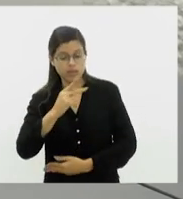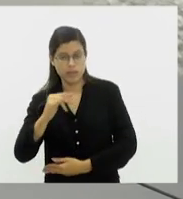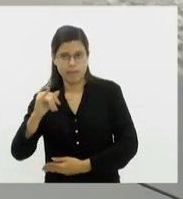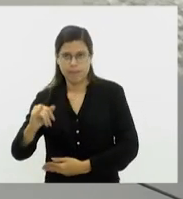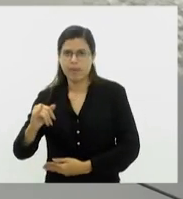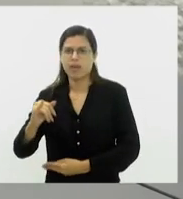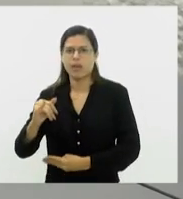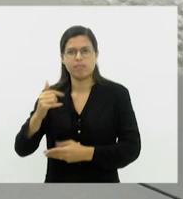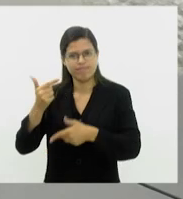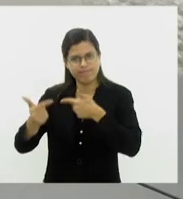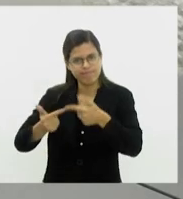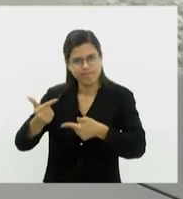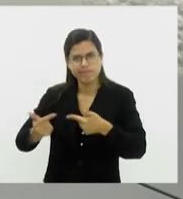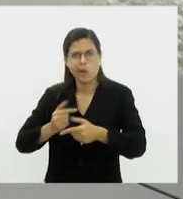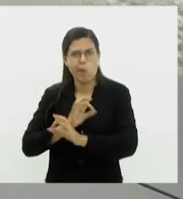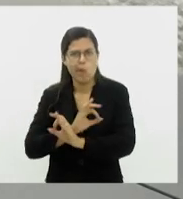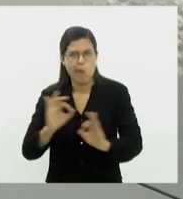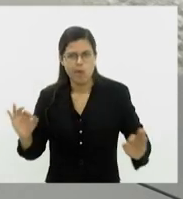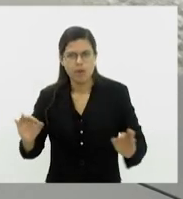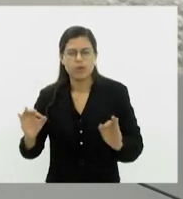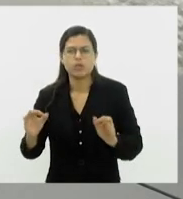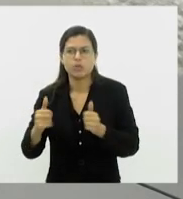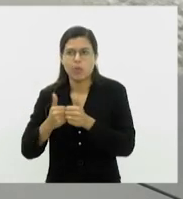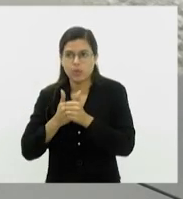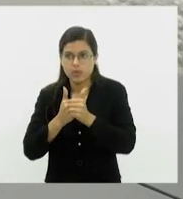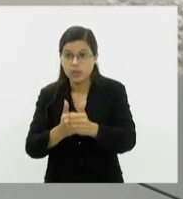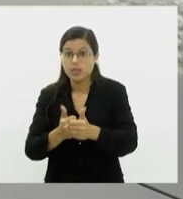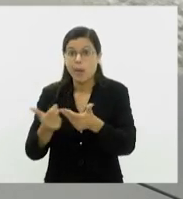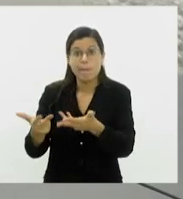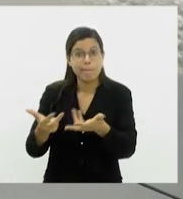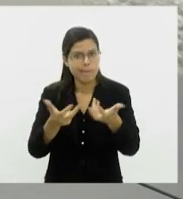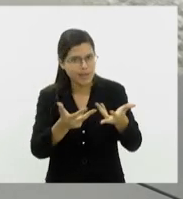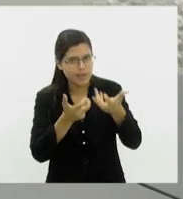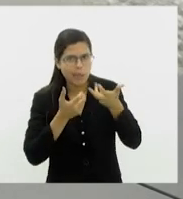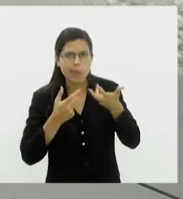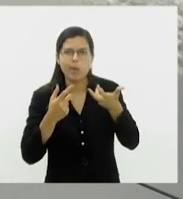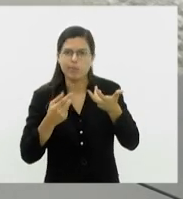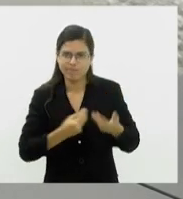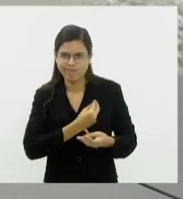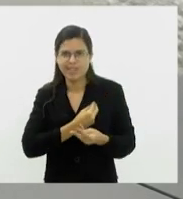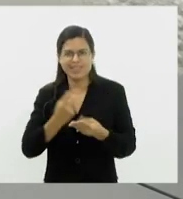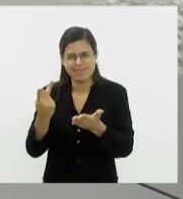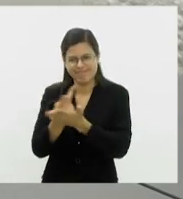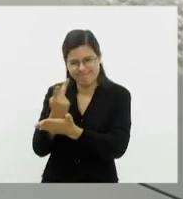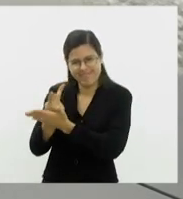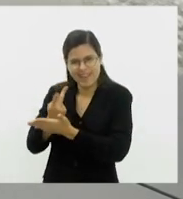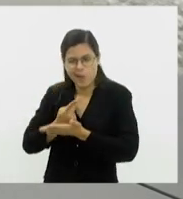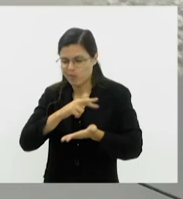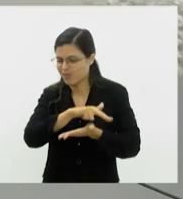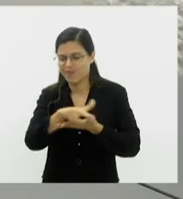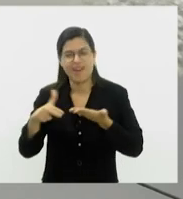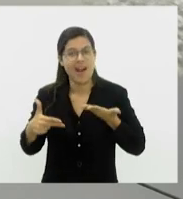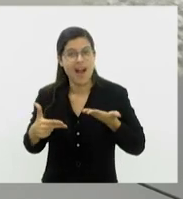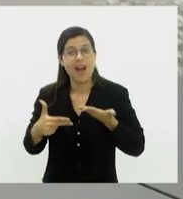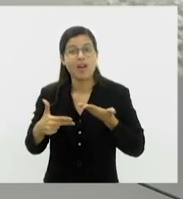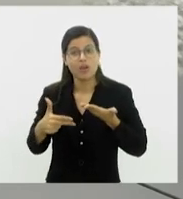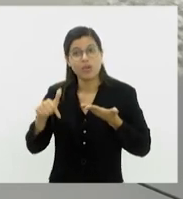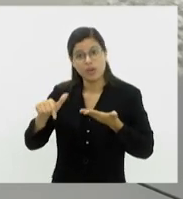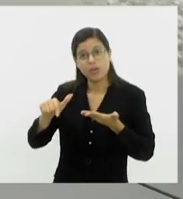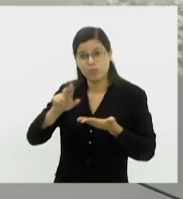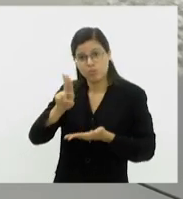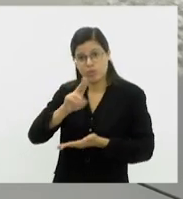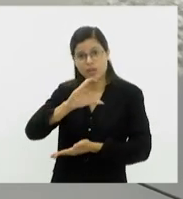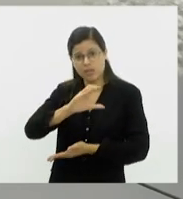eh Conseguimos ver muitos erros a partir dela nós vamos se Deus quiser melhorar o